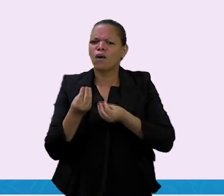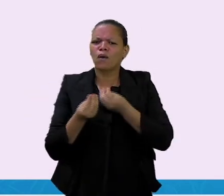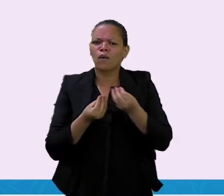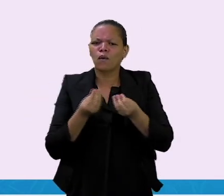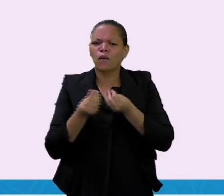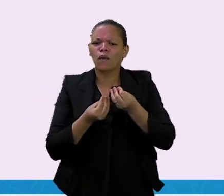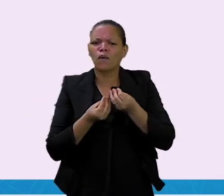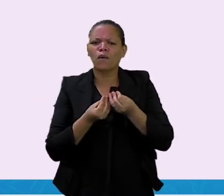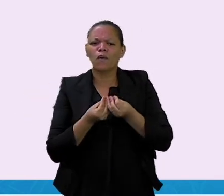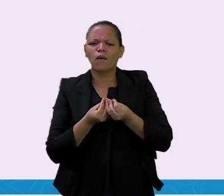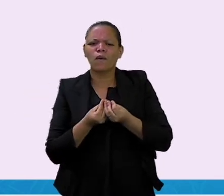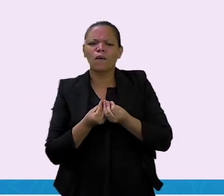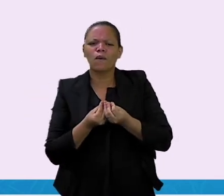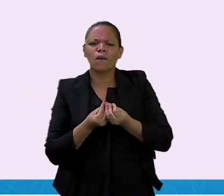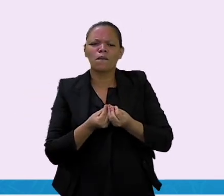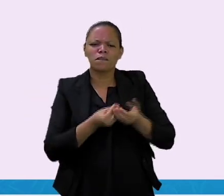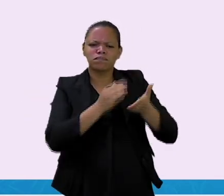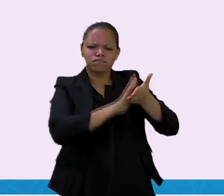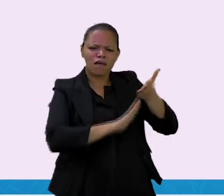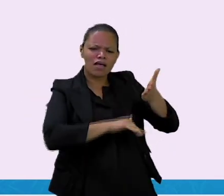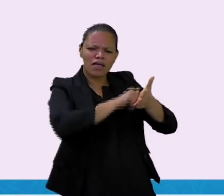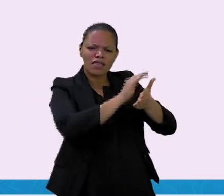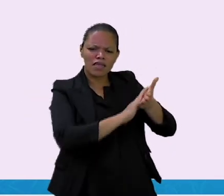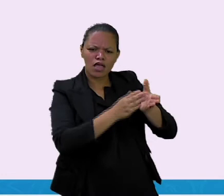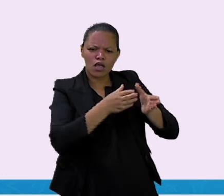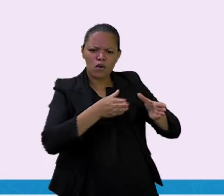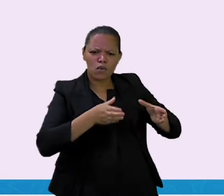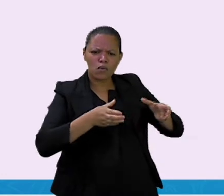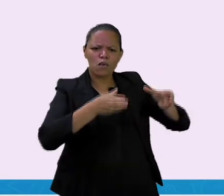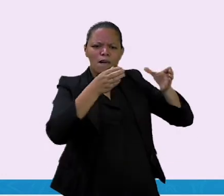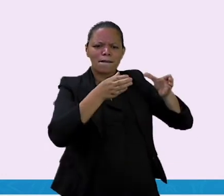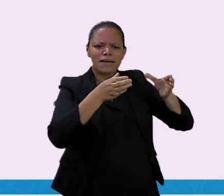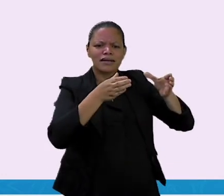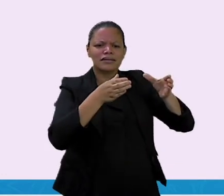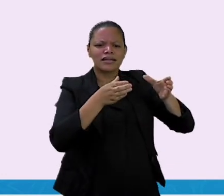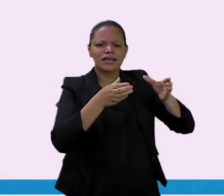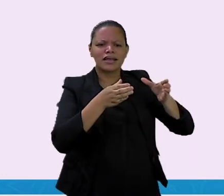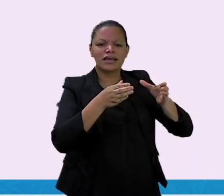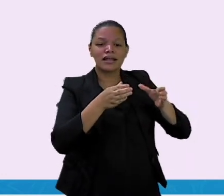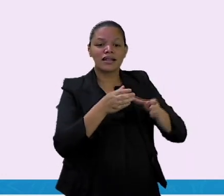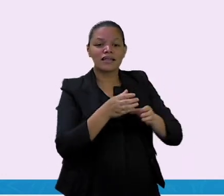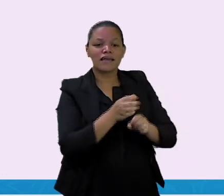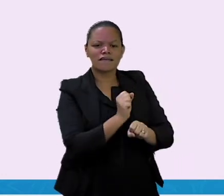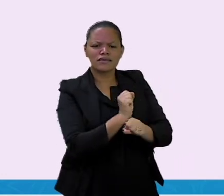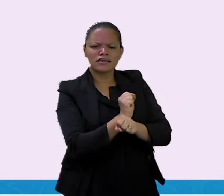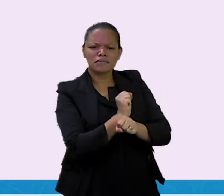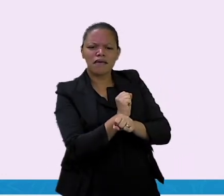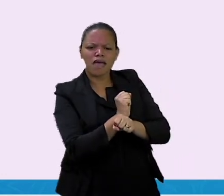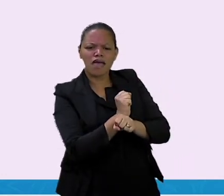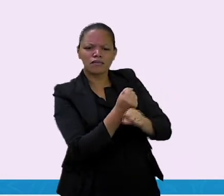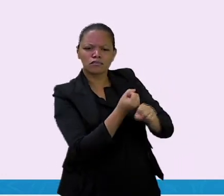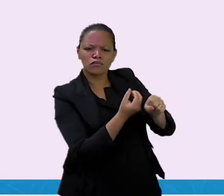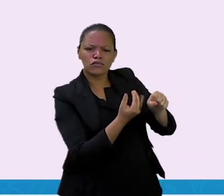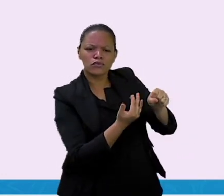ainda quente no seu bolo ou torta. Nunca coloque frio, porque senão endurece a